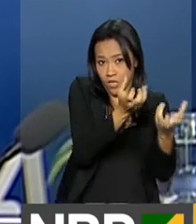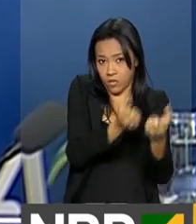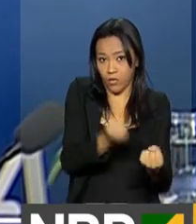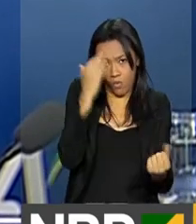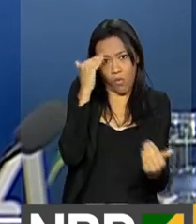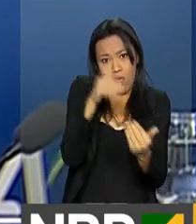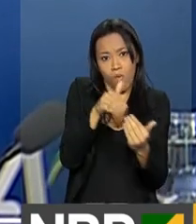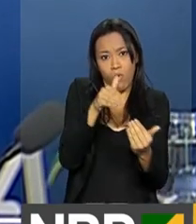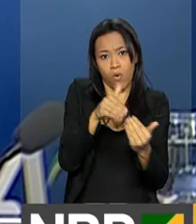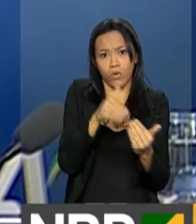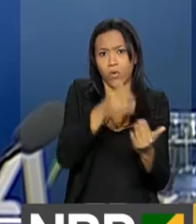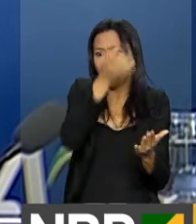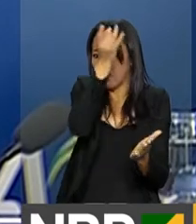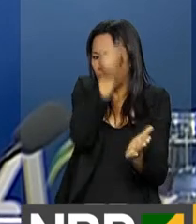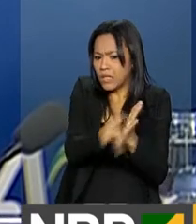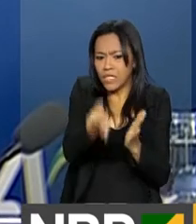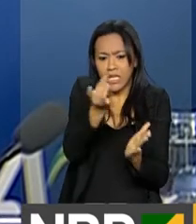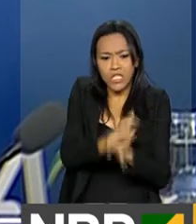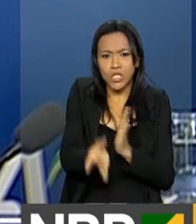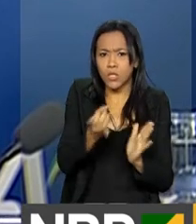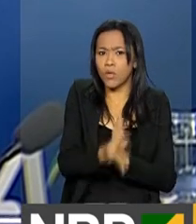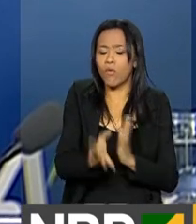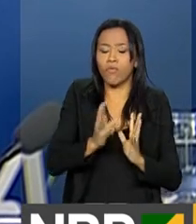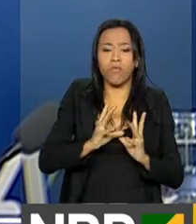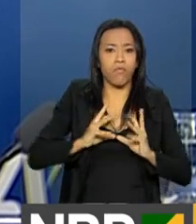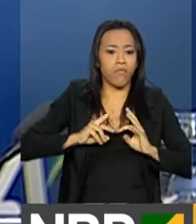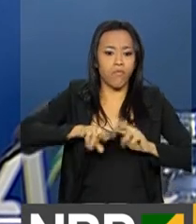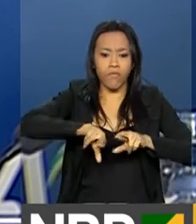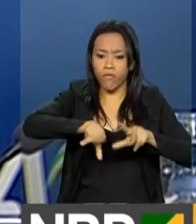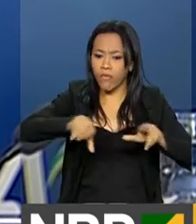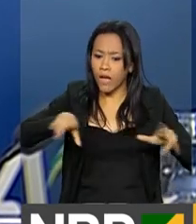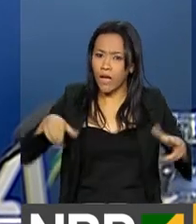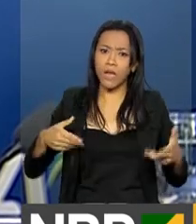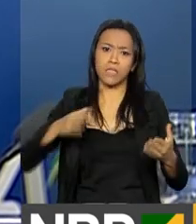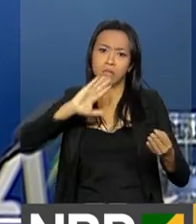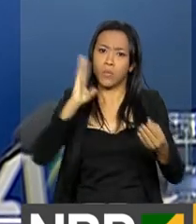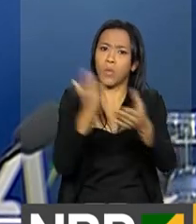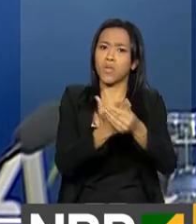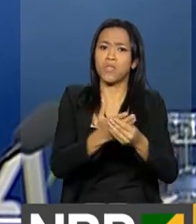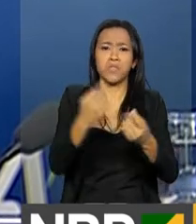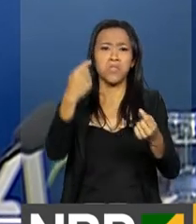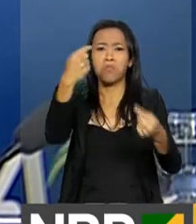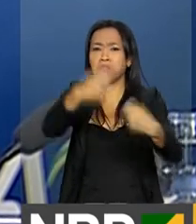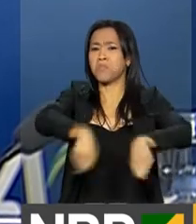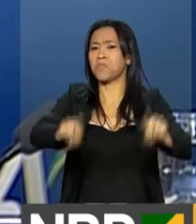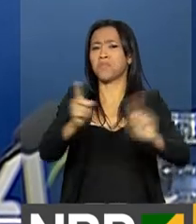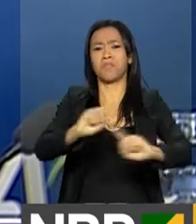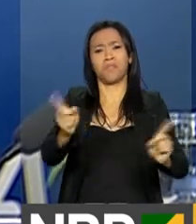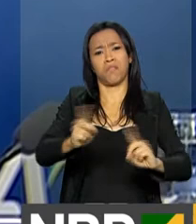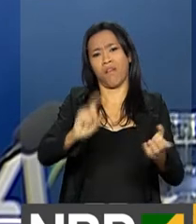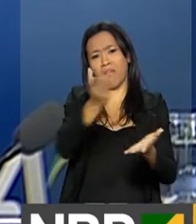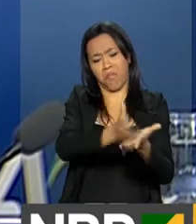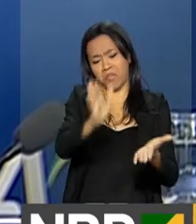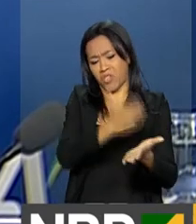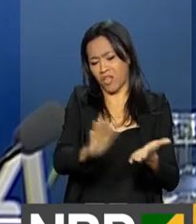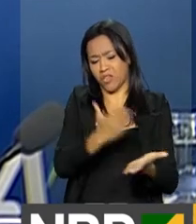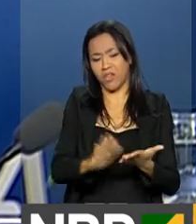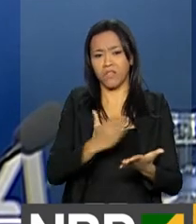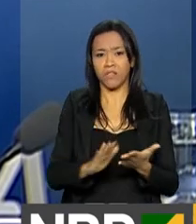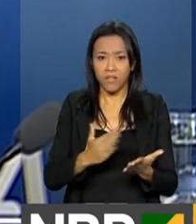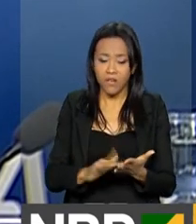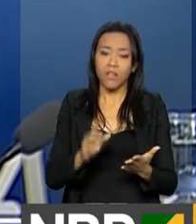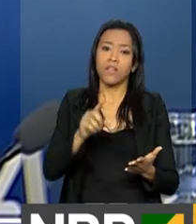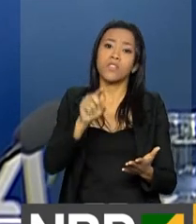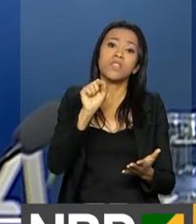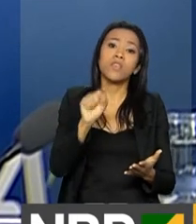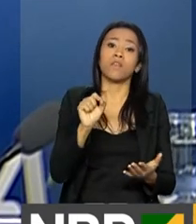houve a eliminação de milhares e milhares de ações que eram inúteis, não é? Prestando obediência, exata e precisamente, a esta ideia de